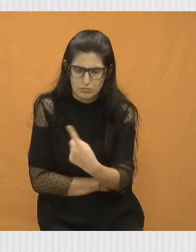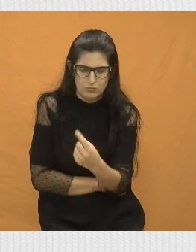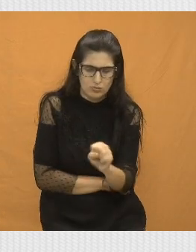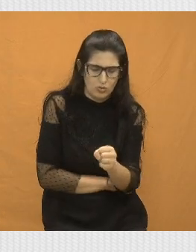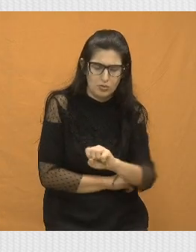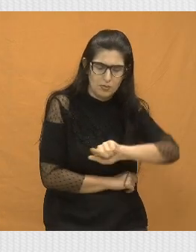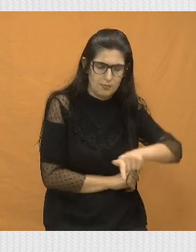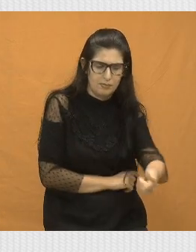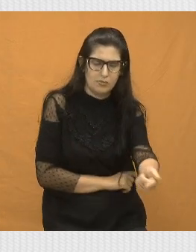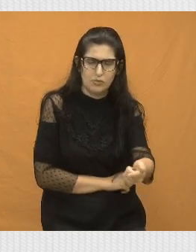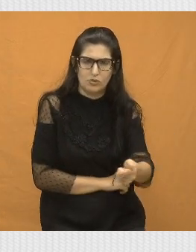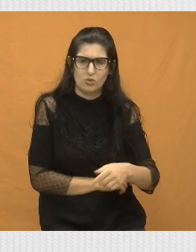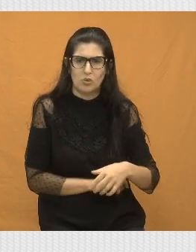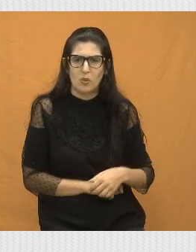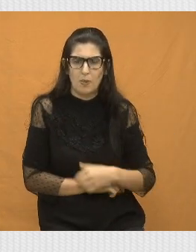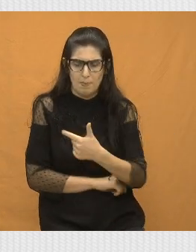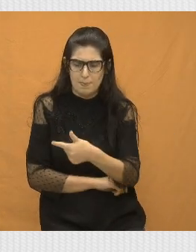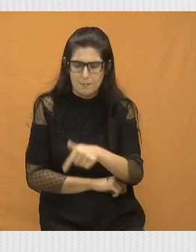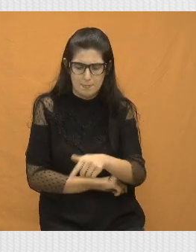235.718.000, chegando a um patamar de